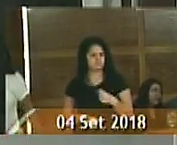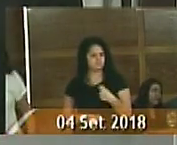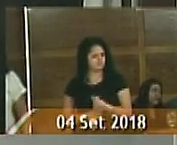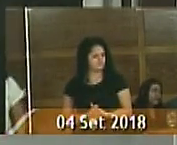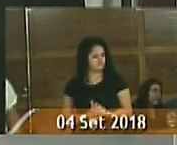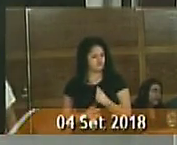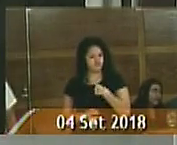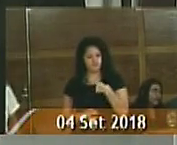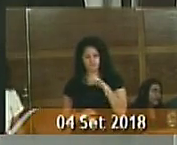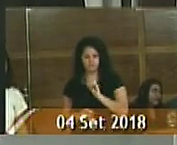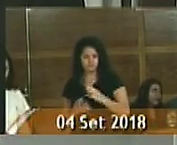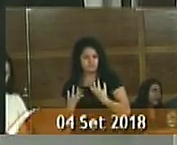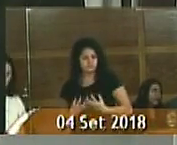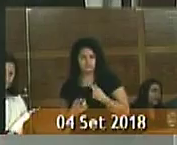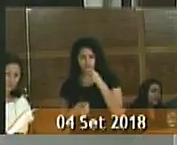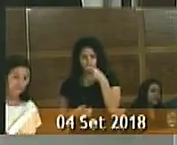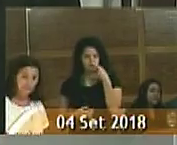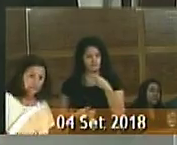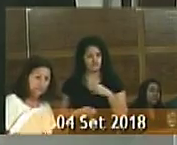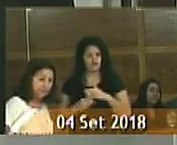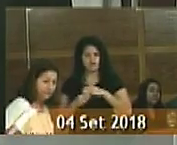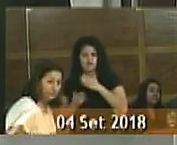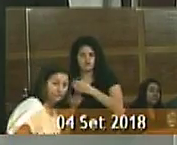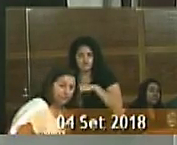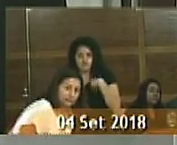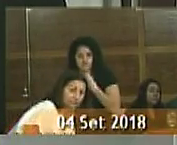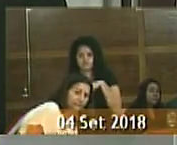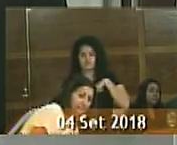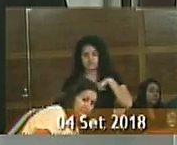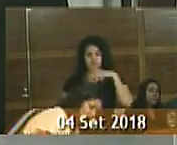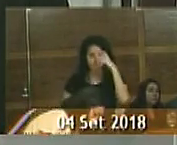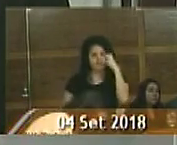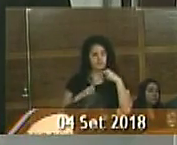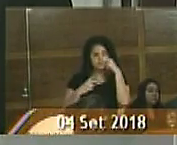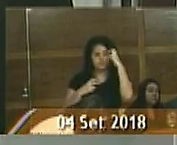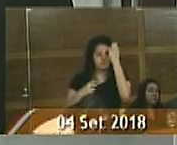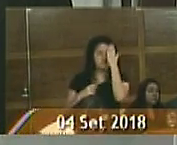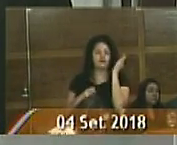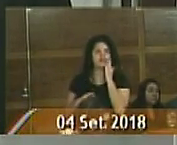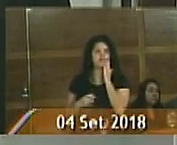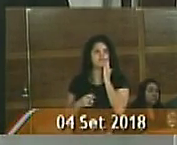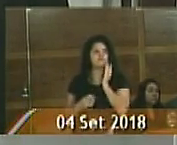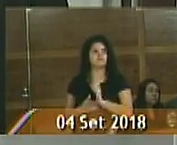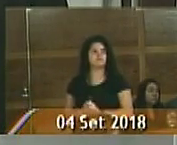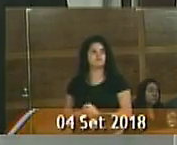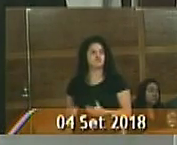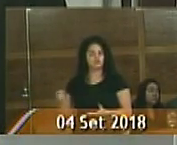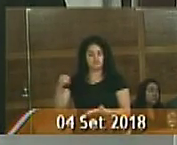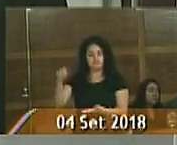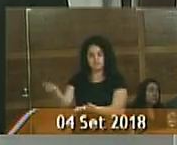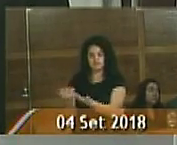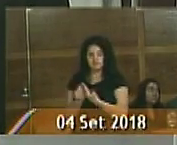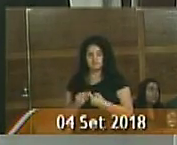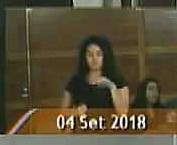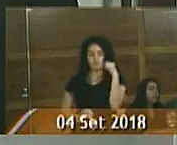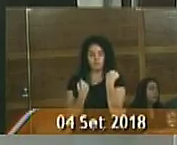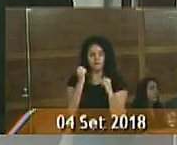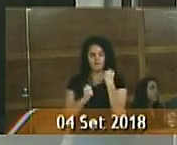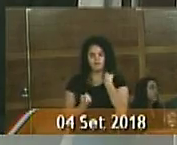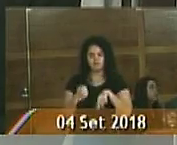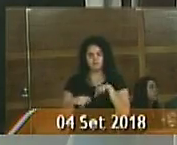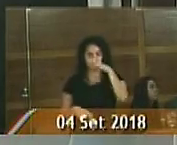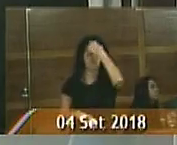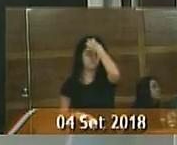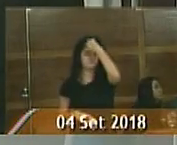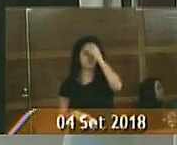e não vou me cansar de falar até a gente tomar vergonha na cara e instalar nesse município pelo menos uma fábrica para gerar emprego aqui nesse